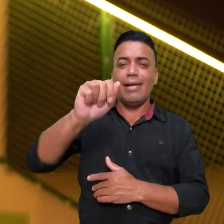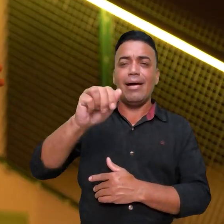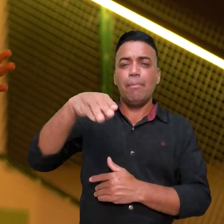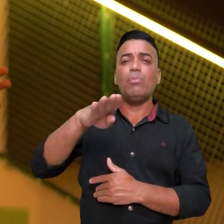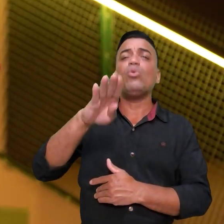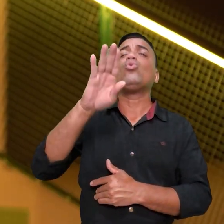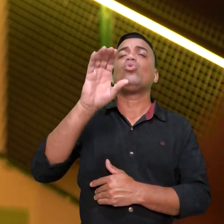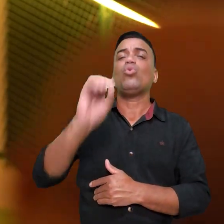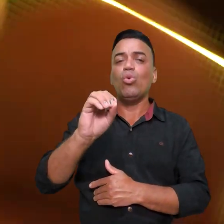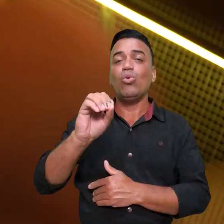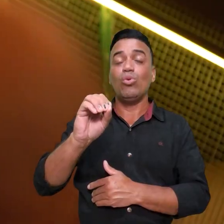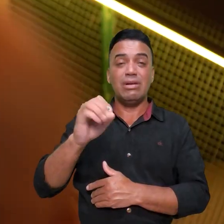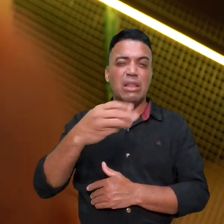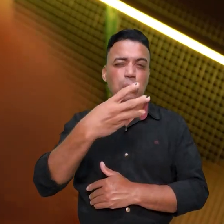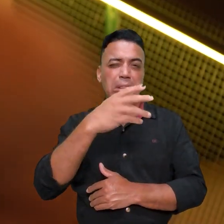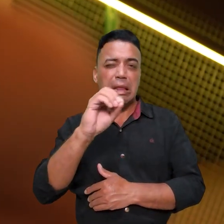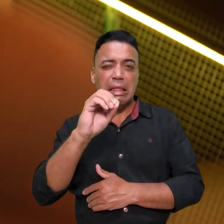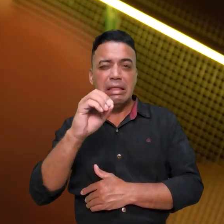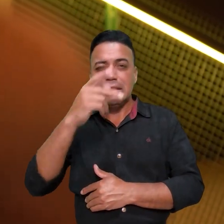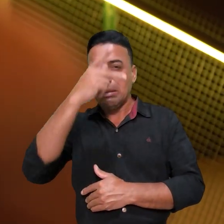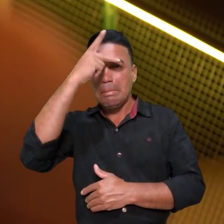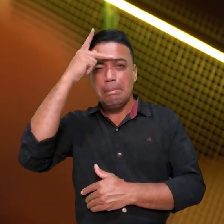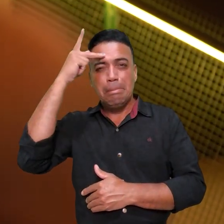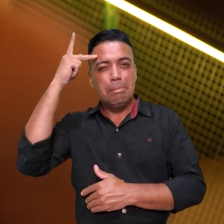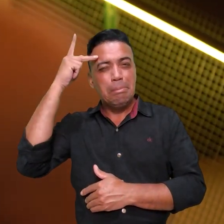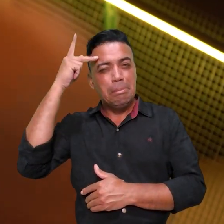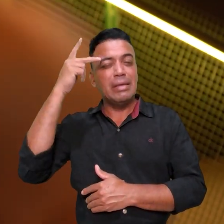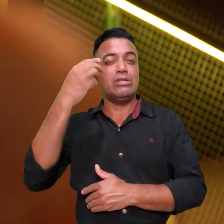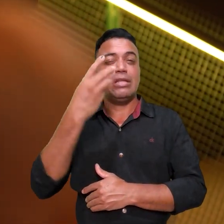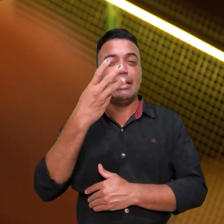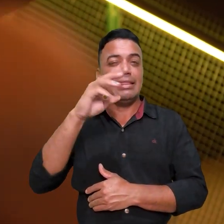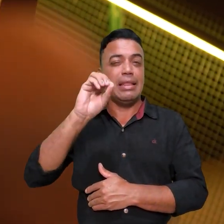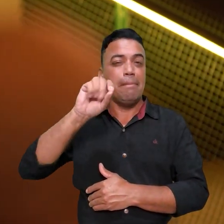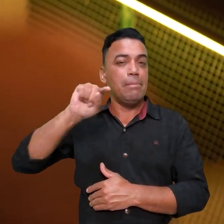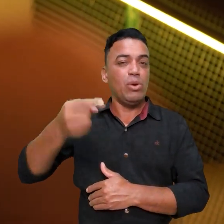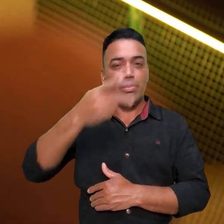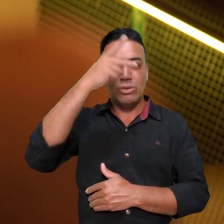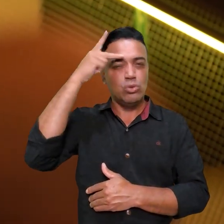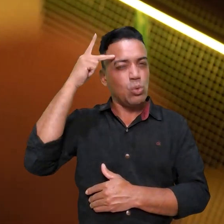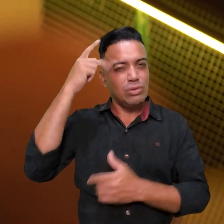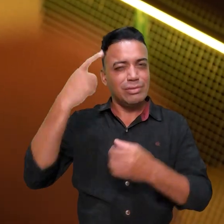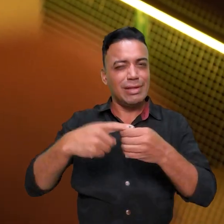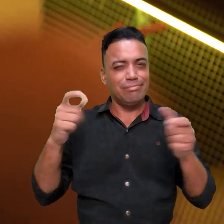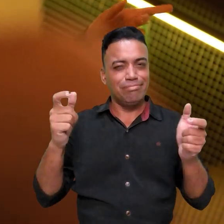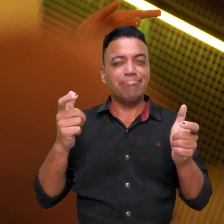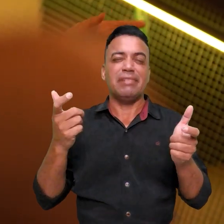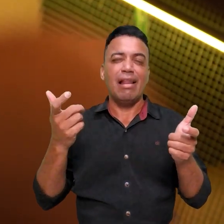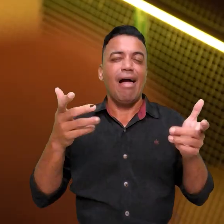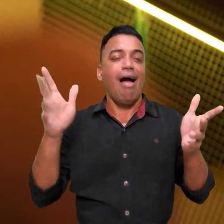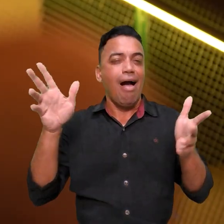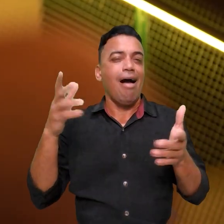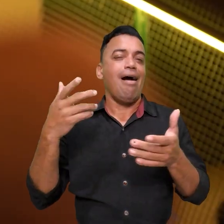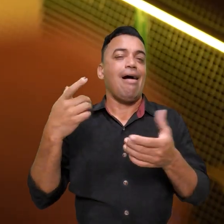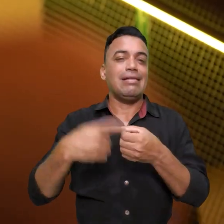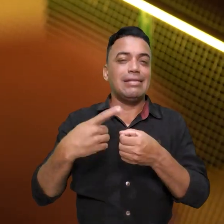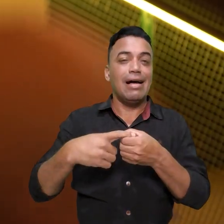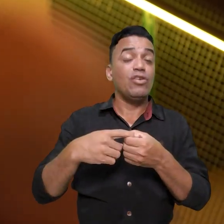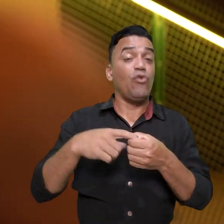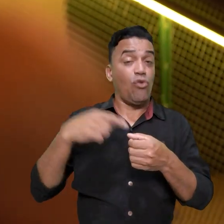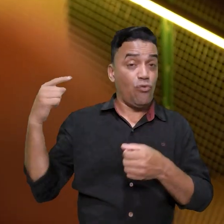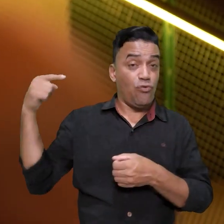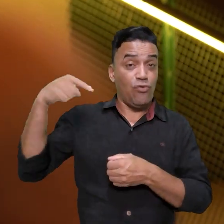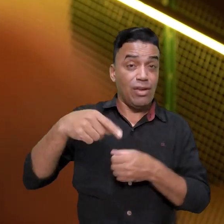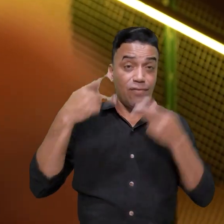mais de 30 mil habitantes, que se chama São José do Egito. Estou visitando o Rio, para a câmera, né? Vim a